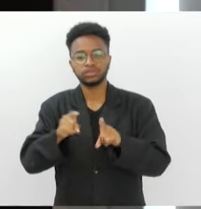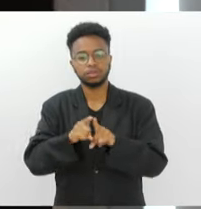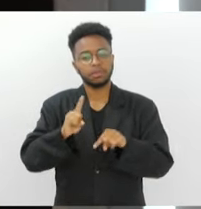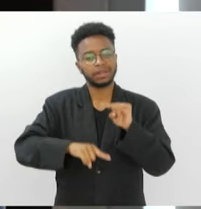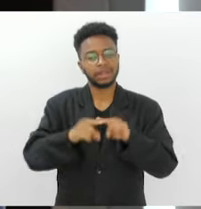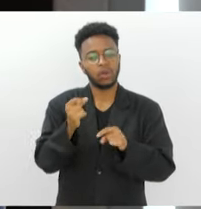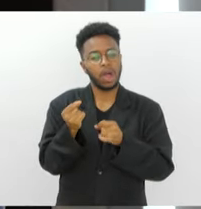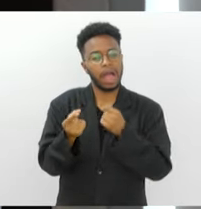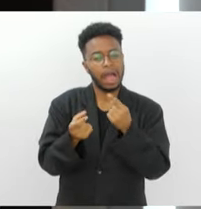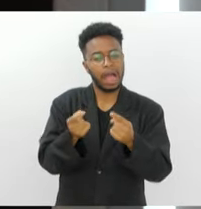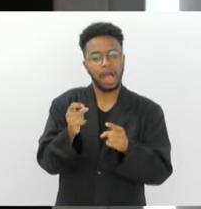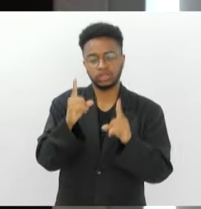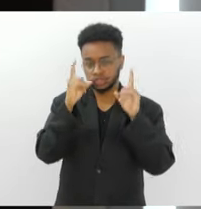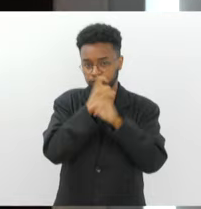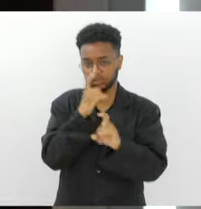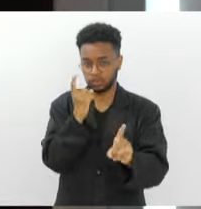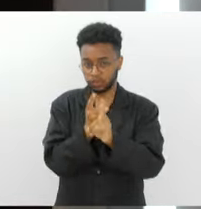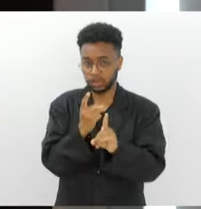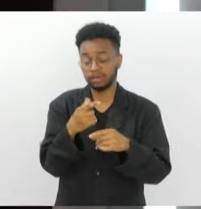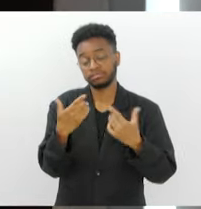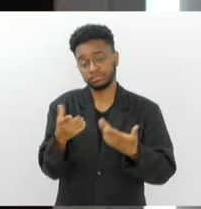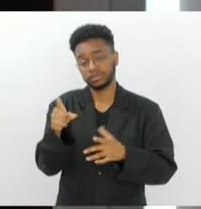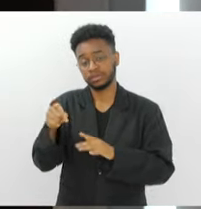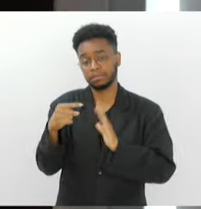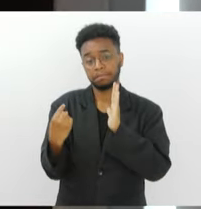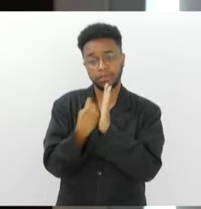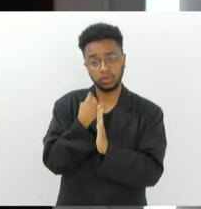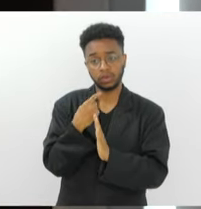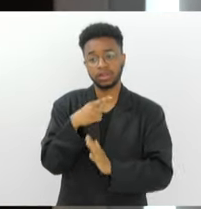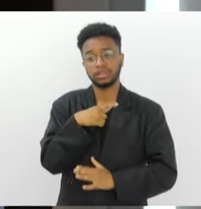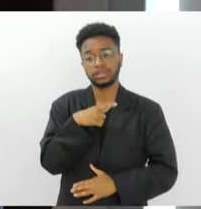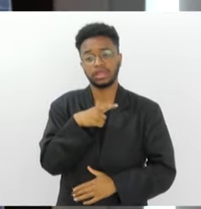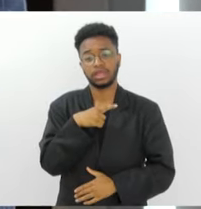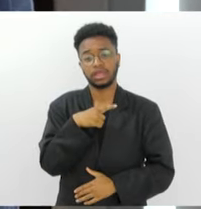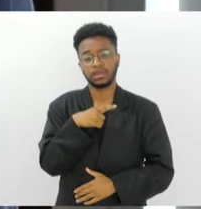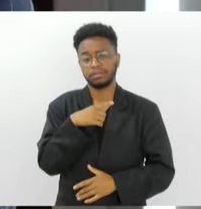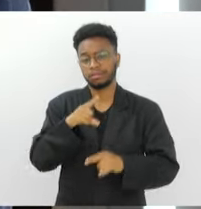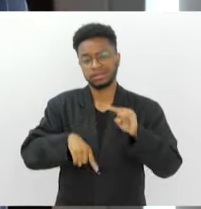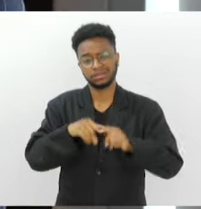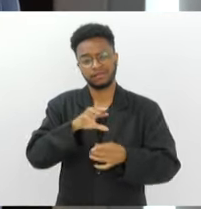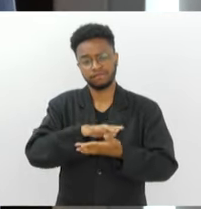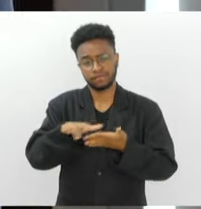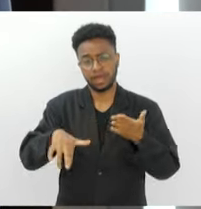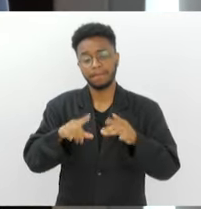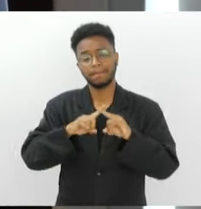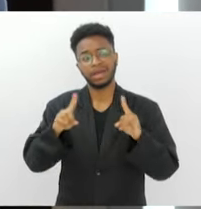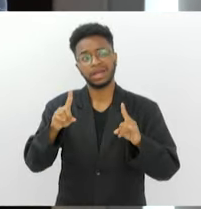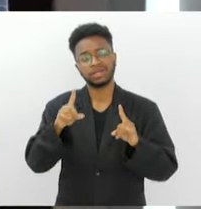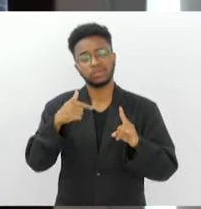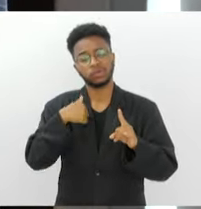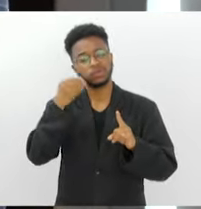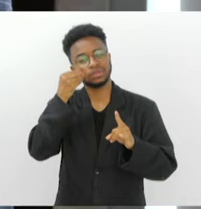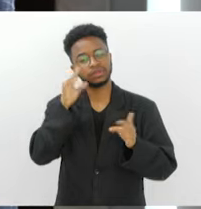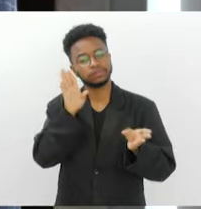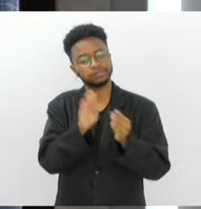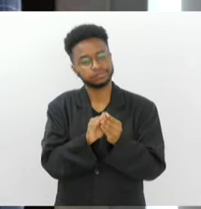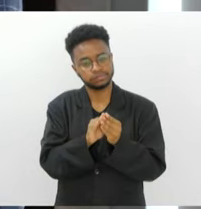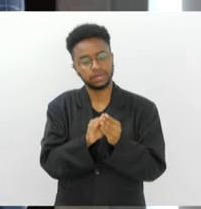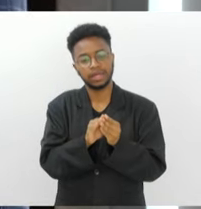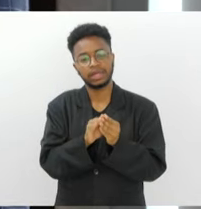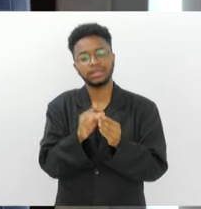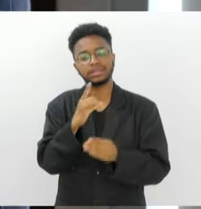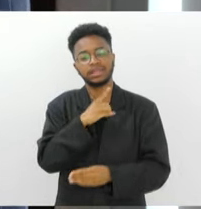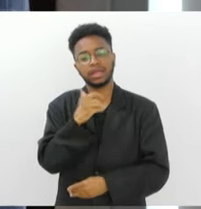raro e precioso. E você me pergunta, nós temos a Bíblia de Mogúncia. Mas, para dizer uma forma mais contundente, nós